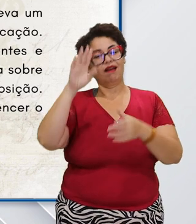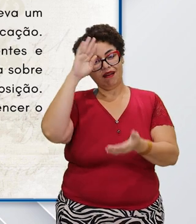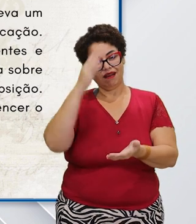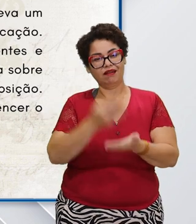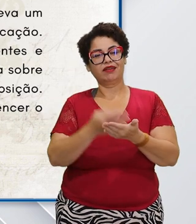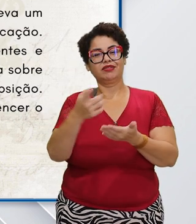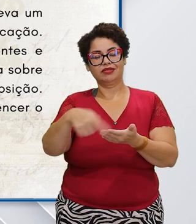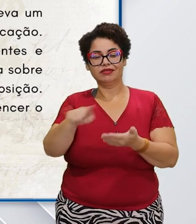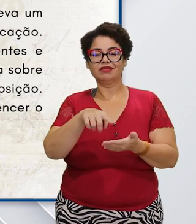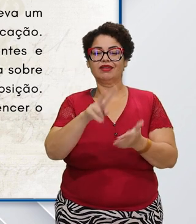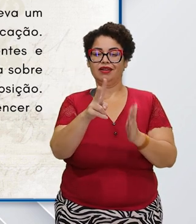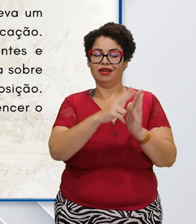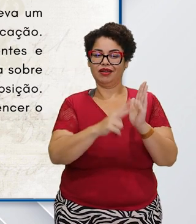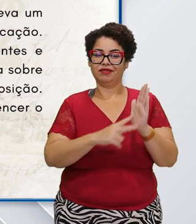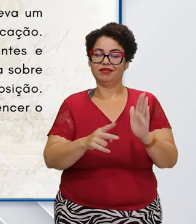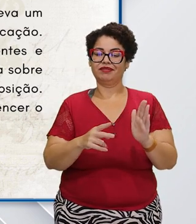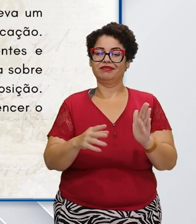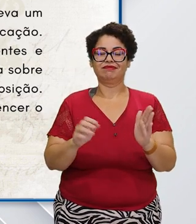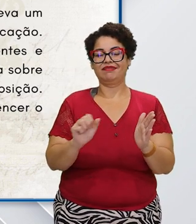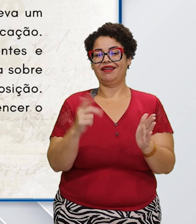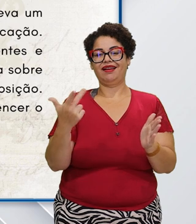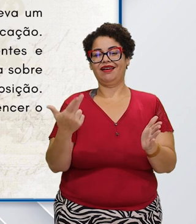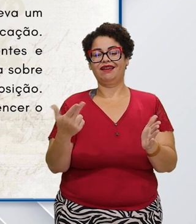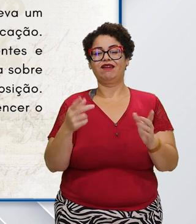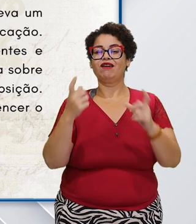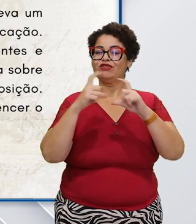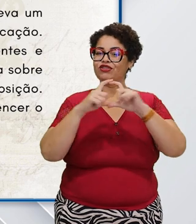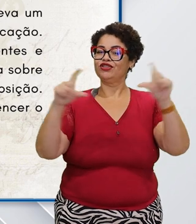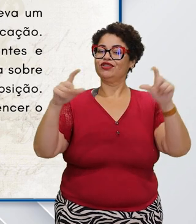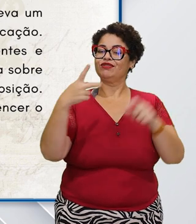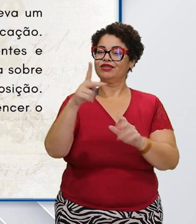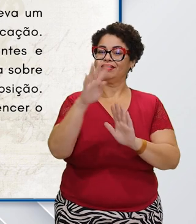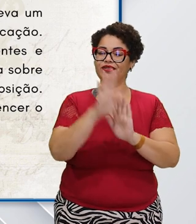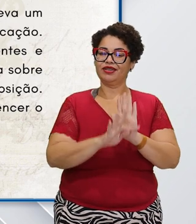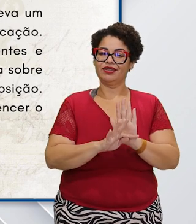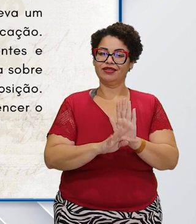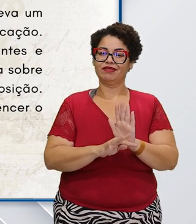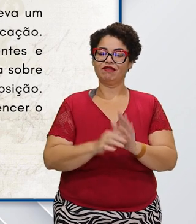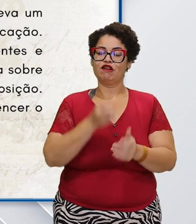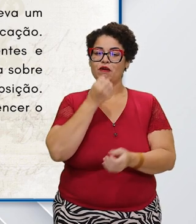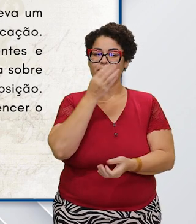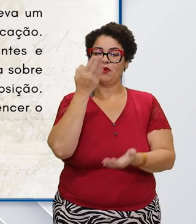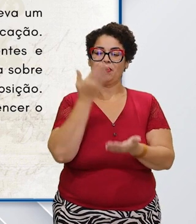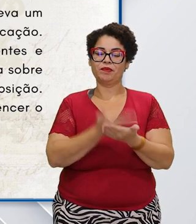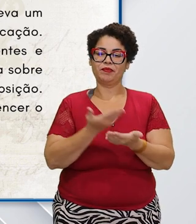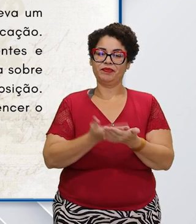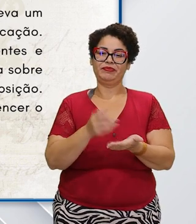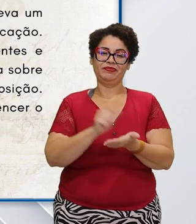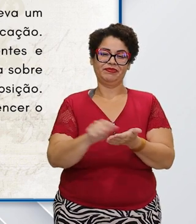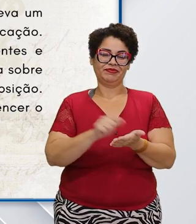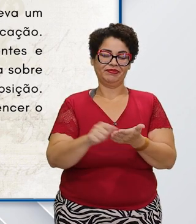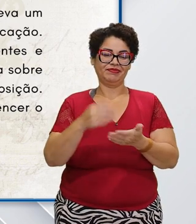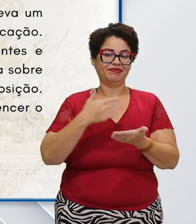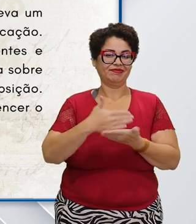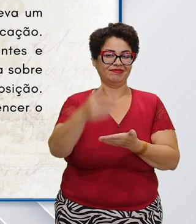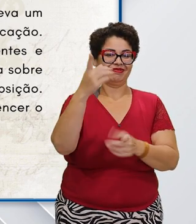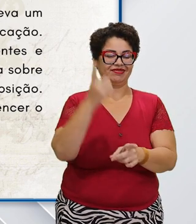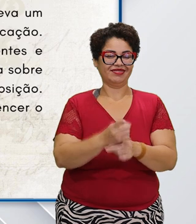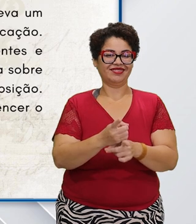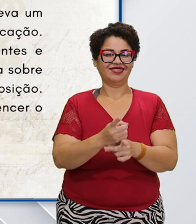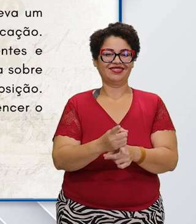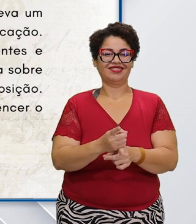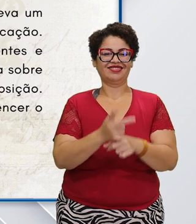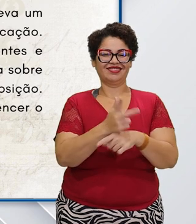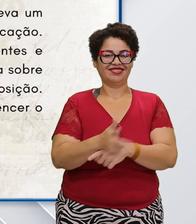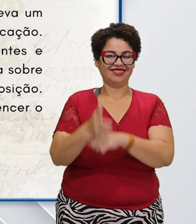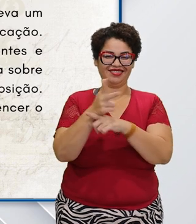linguagem persuasiva para convencer o leitor e claro dê um título ao seu texto uma boa produção